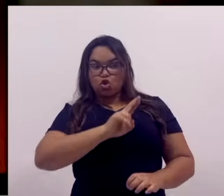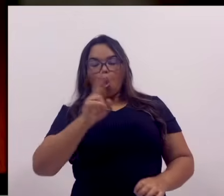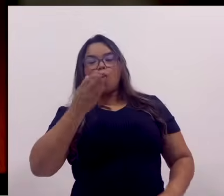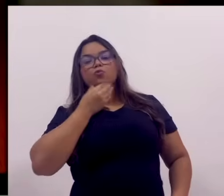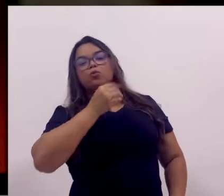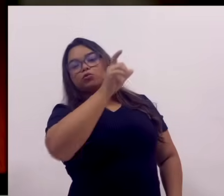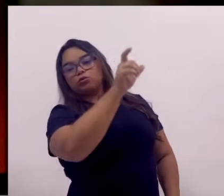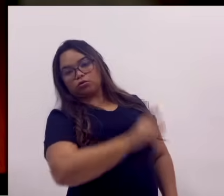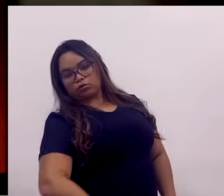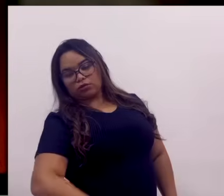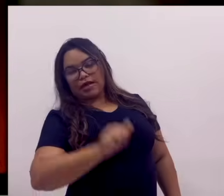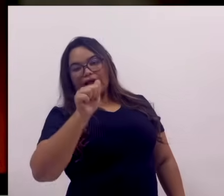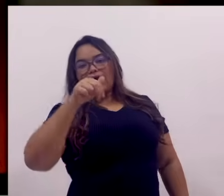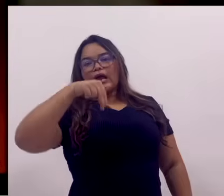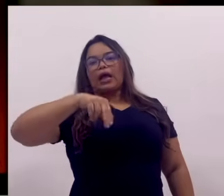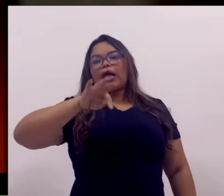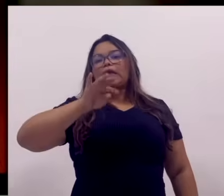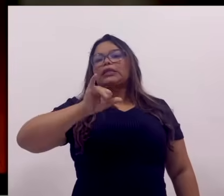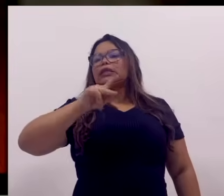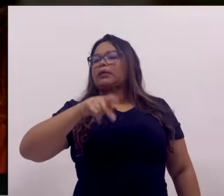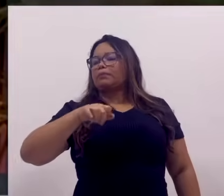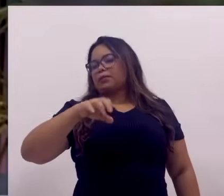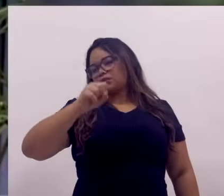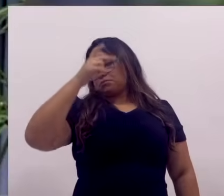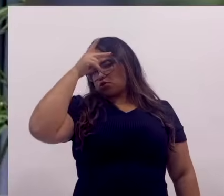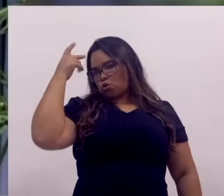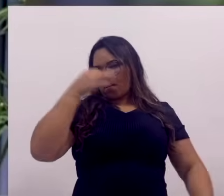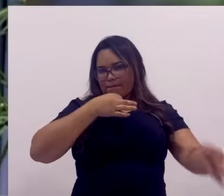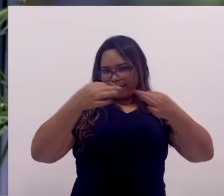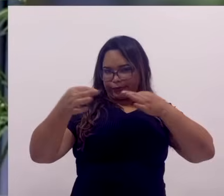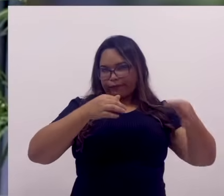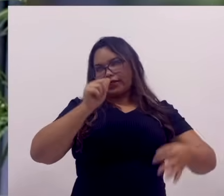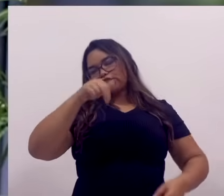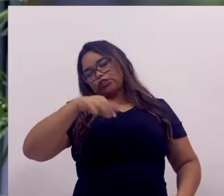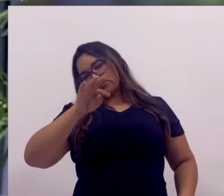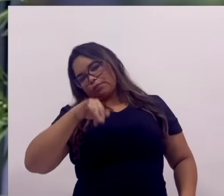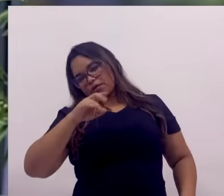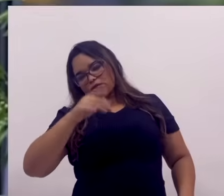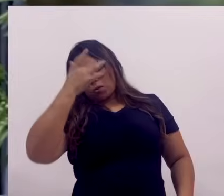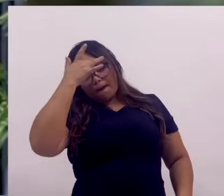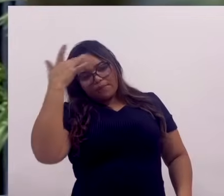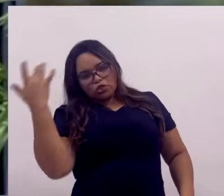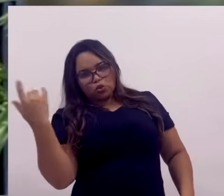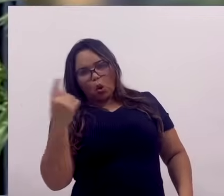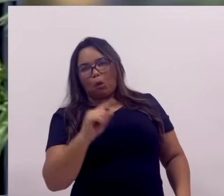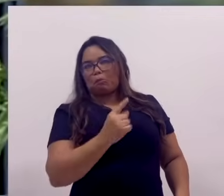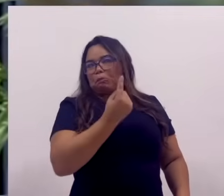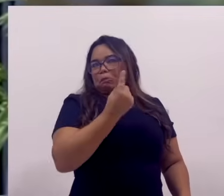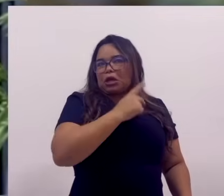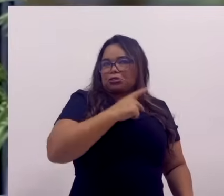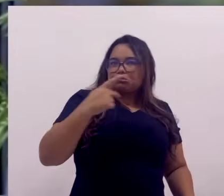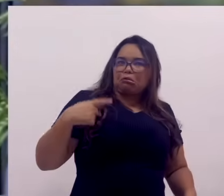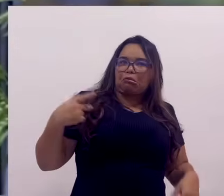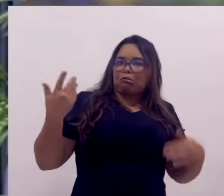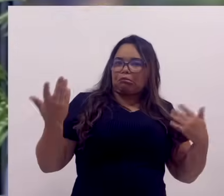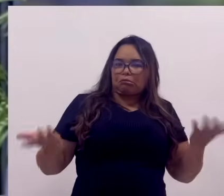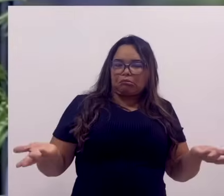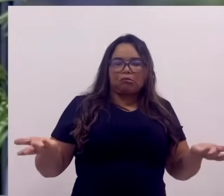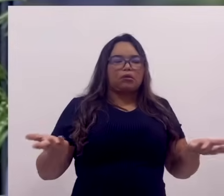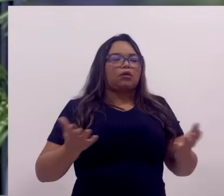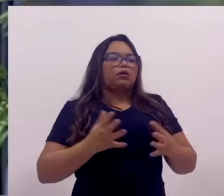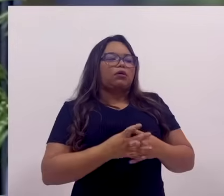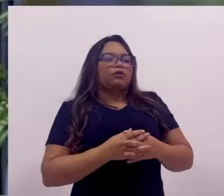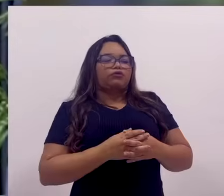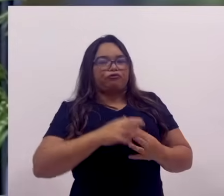um personagem histórico. Este ou aquele, um pastor dessa igreja, que foi fiel nesse